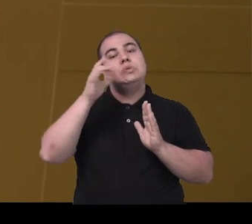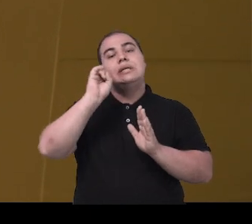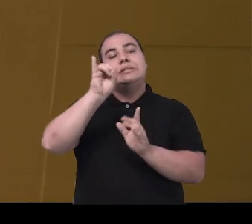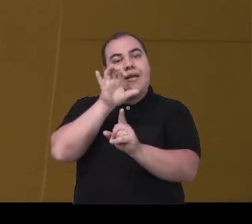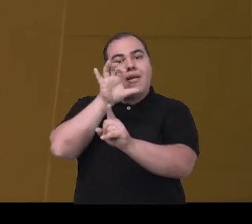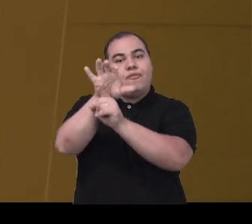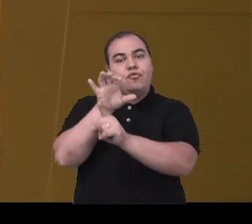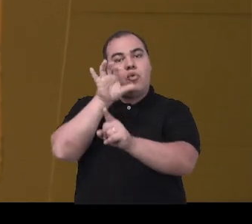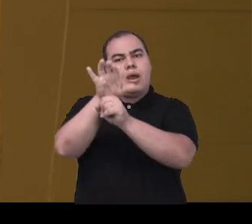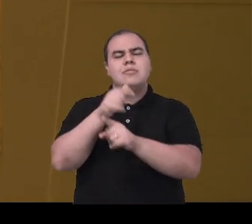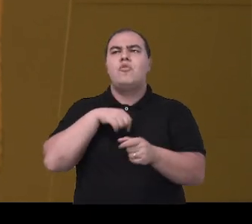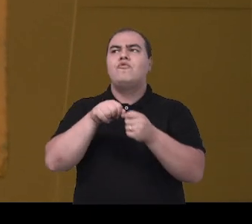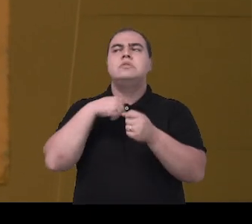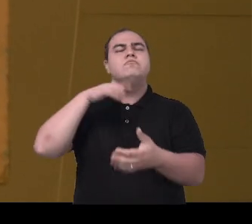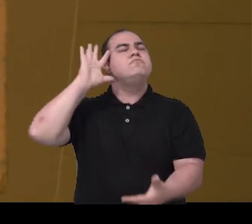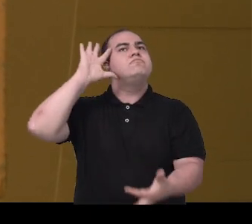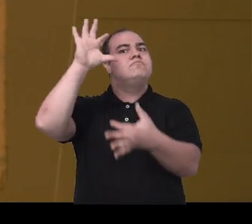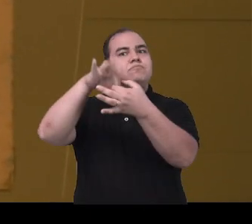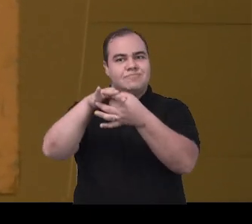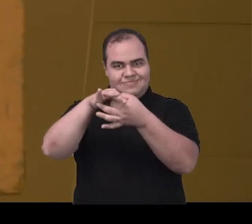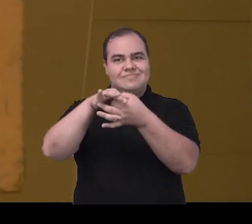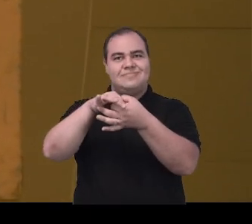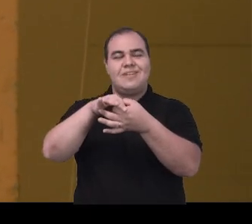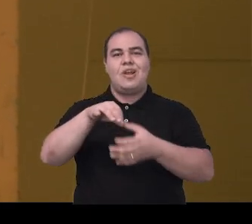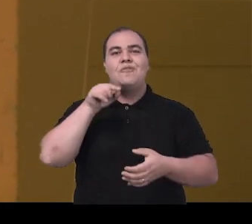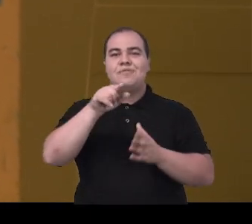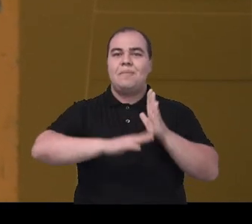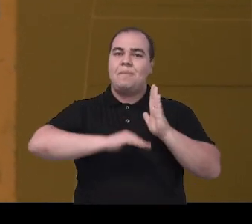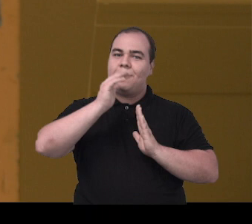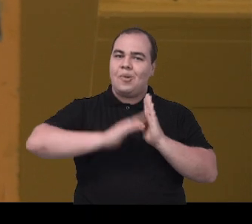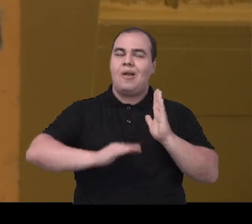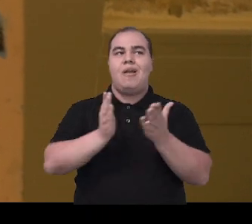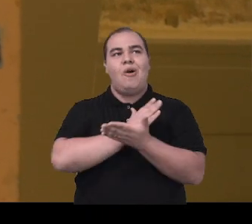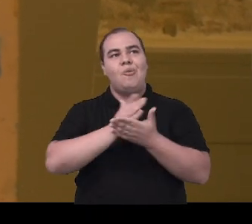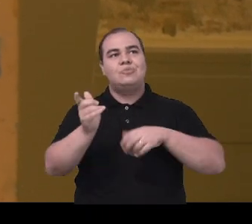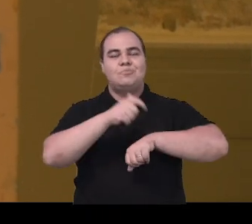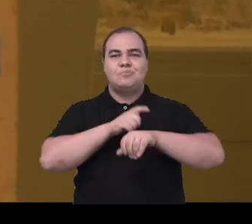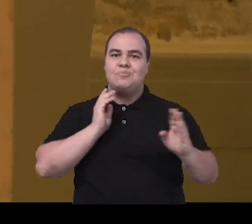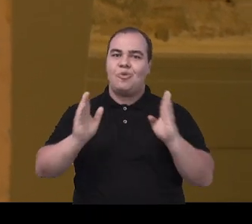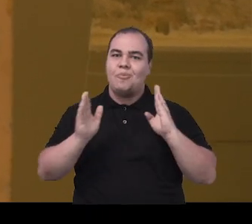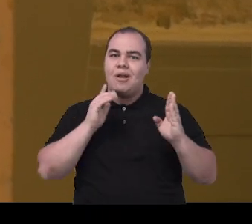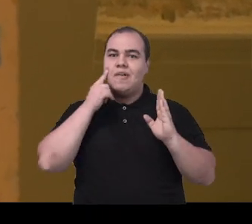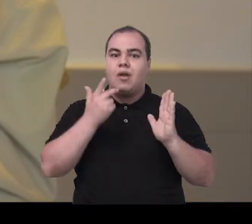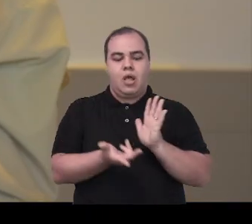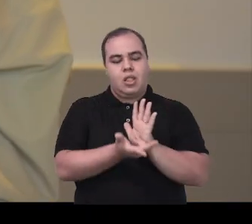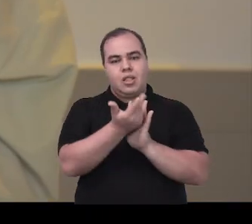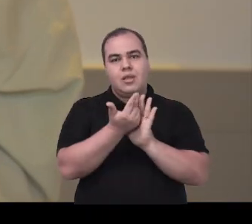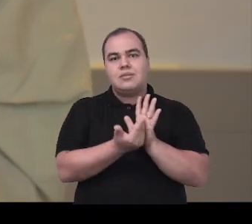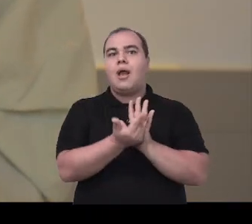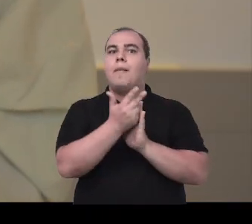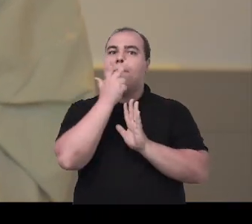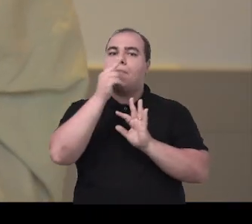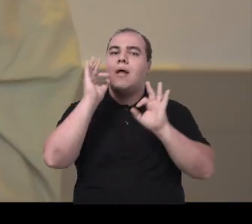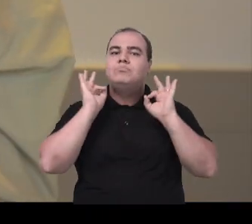se é influência, mas eu fiz essa ligação que você encontra em alguns momentos, desenhos